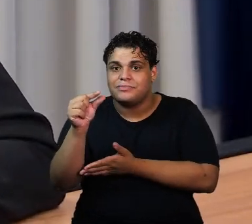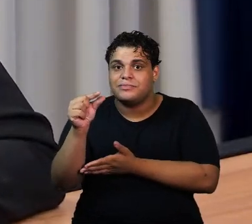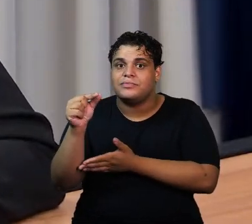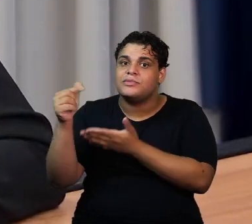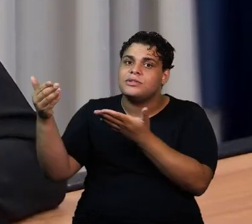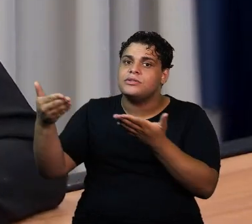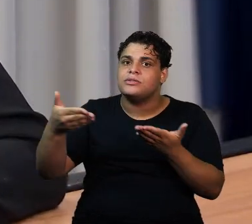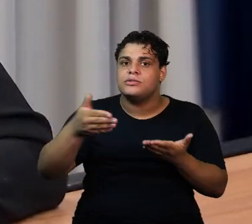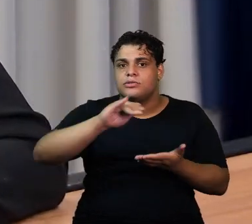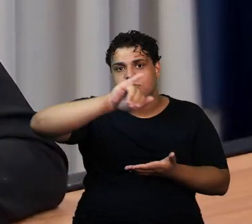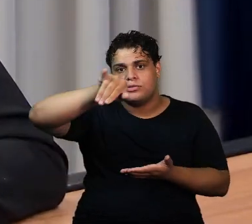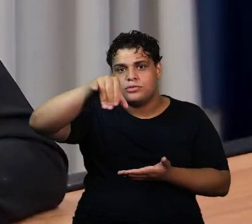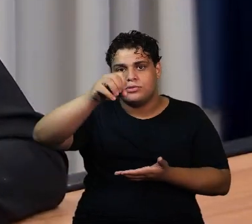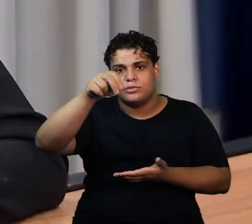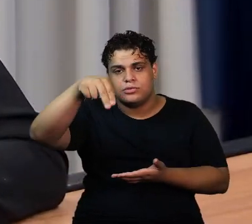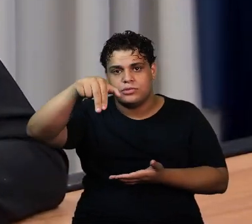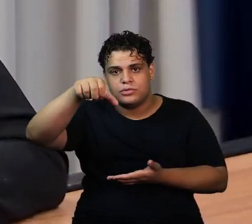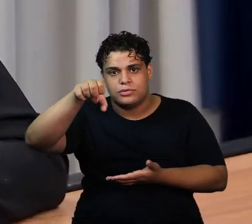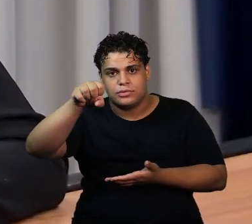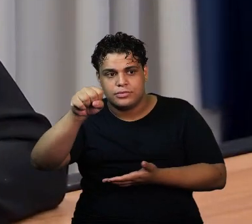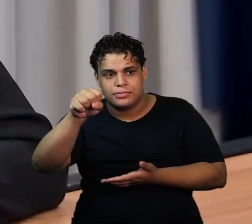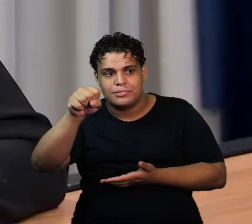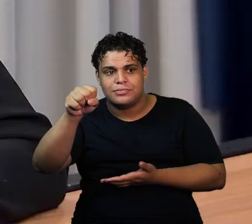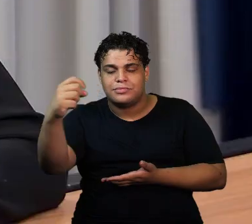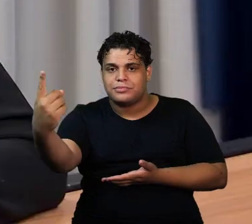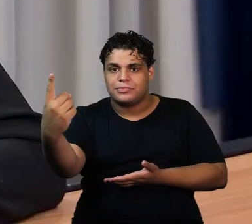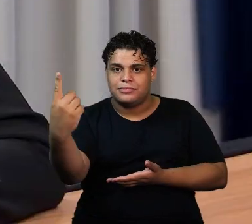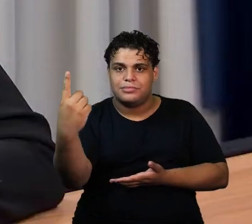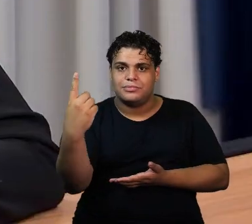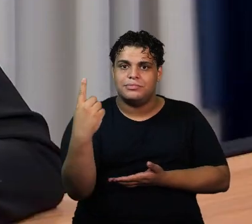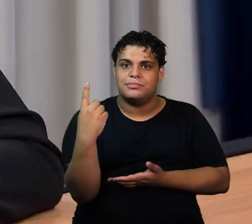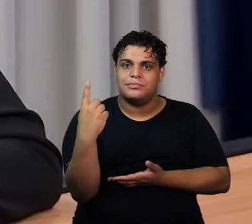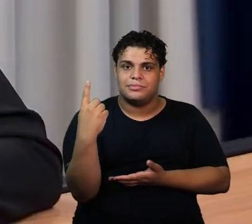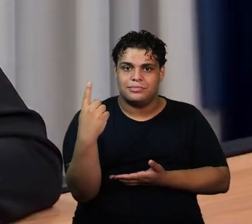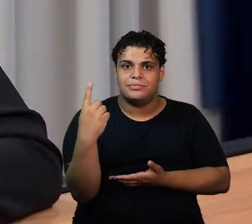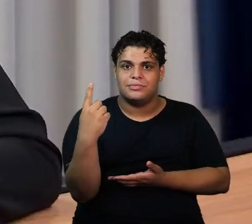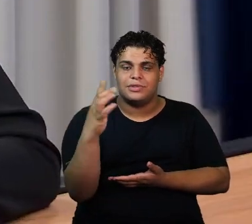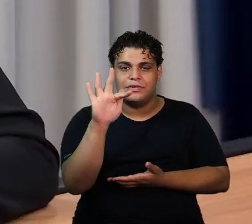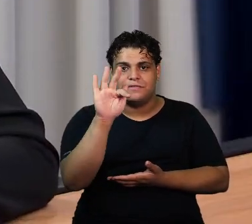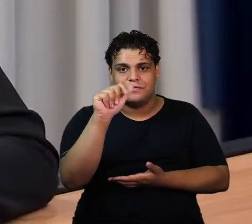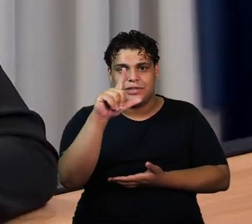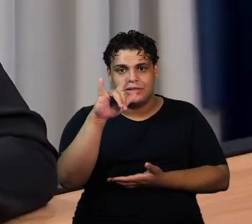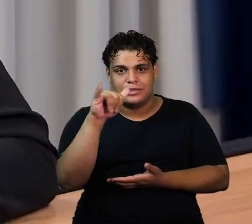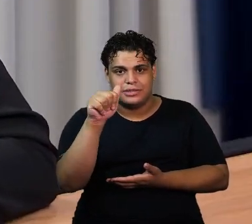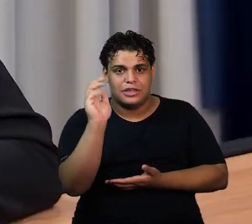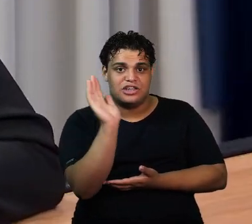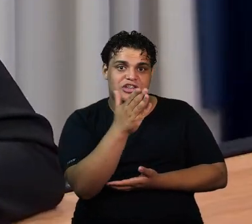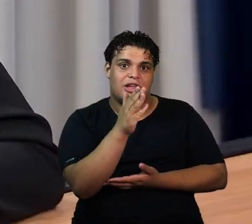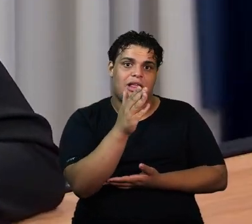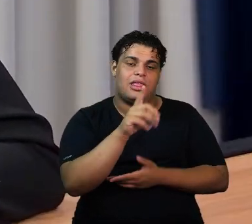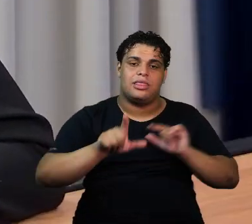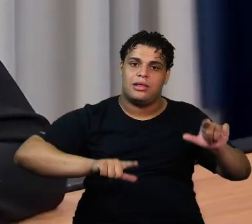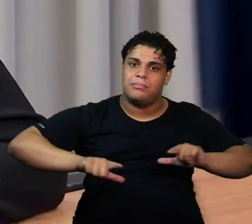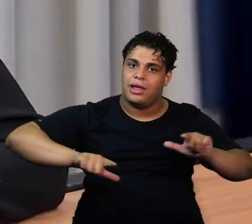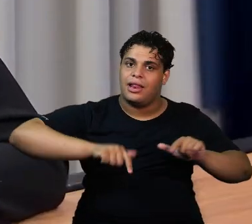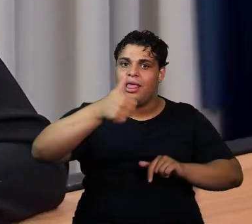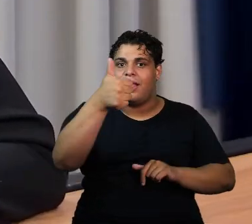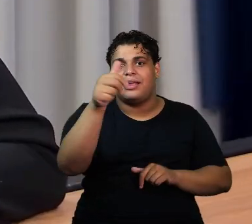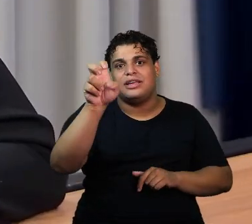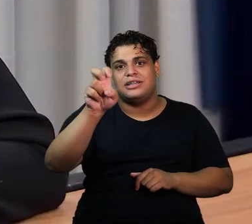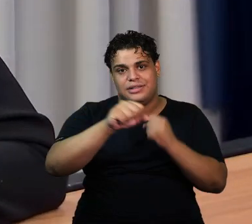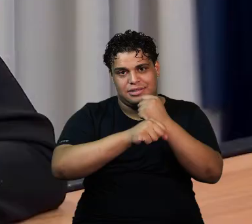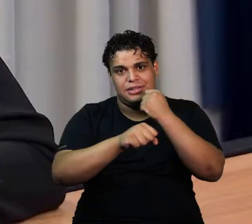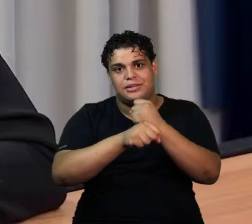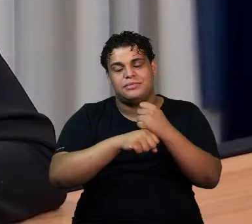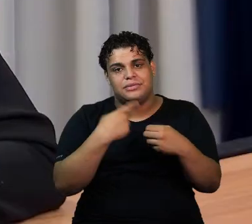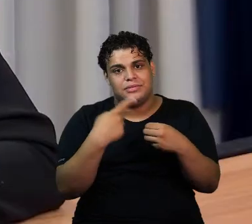chegou até a FACIA, né, a FACIA já trabalha há 15 anos na cidade de Araxá,